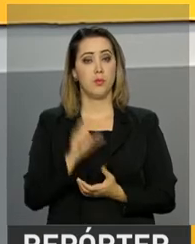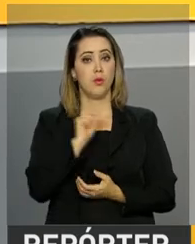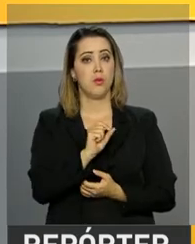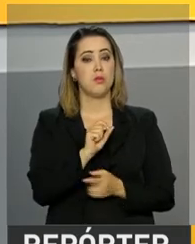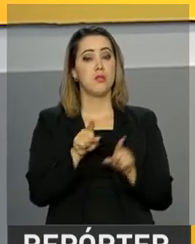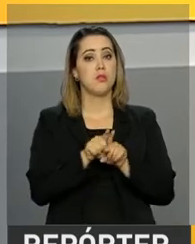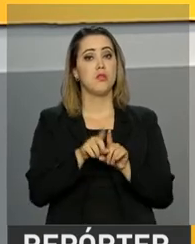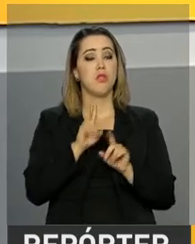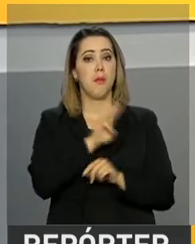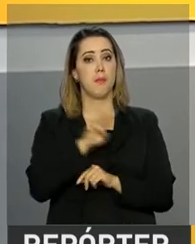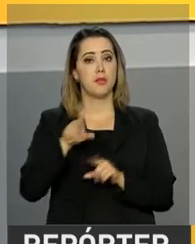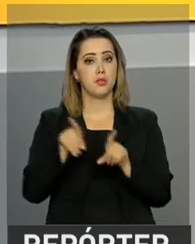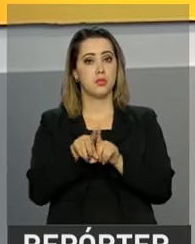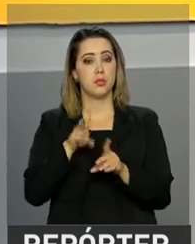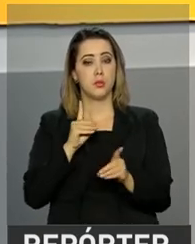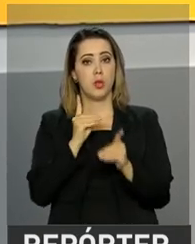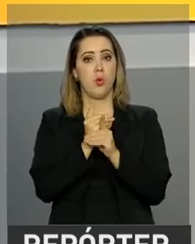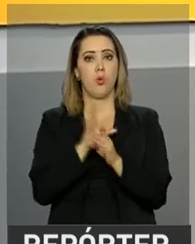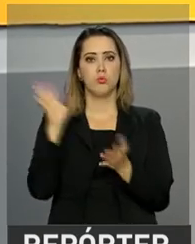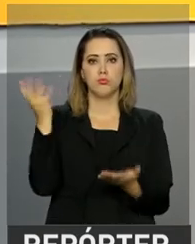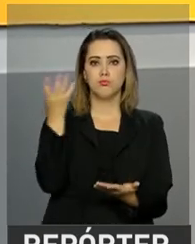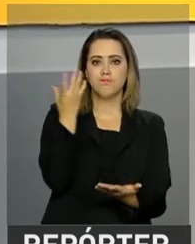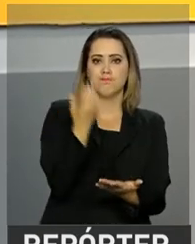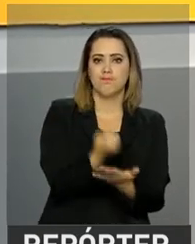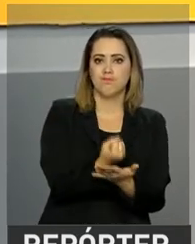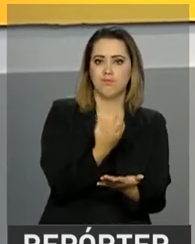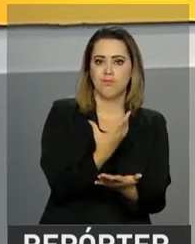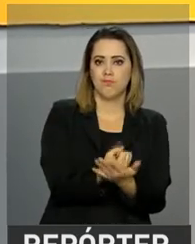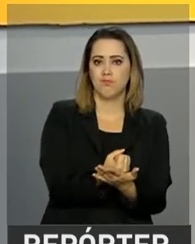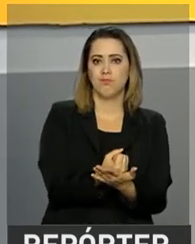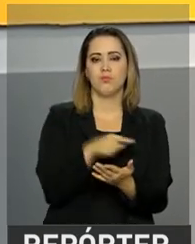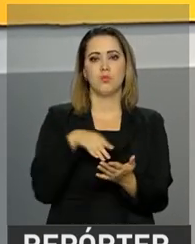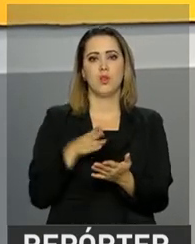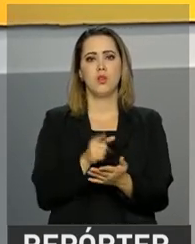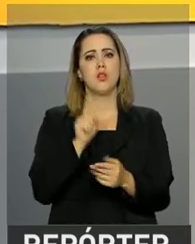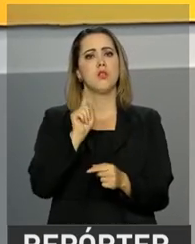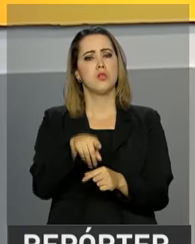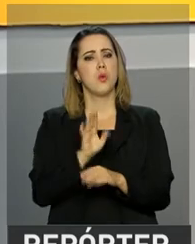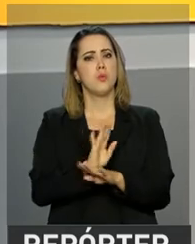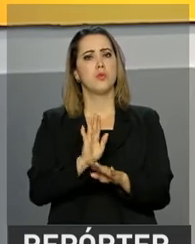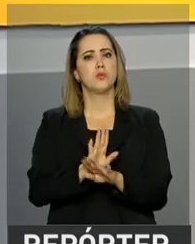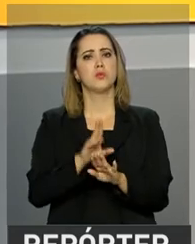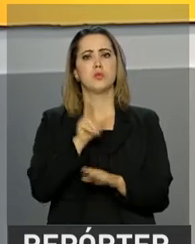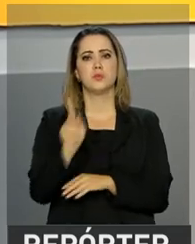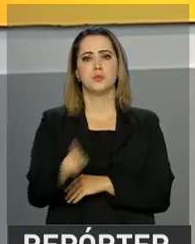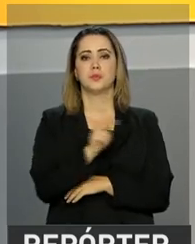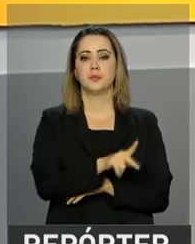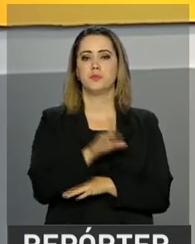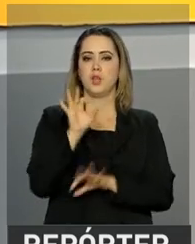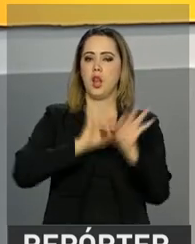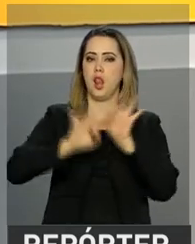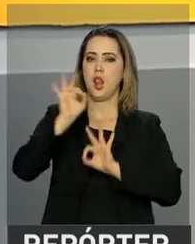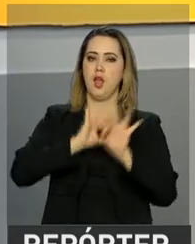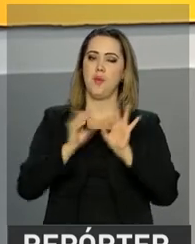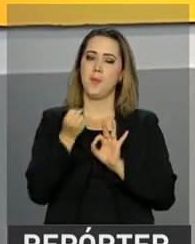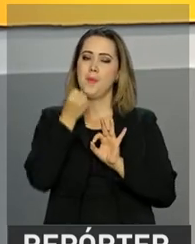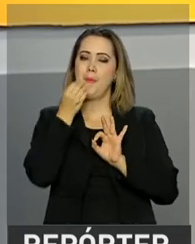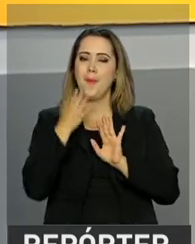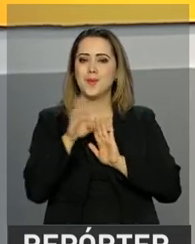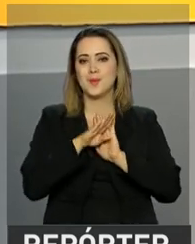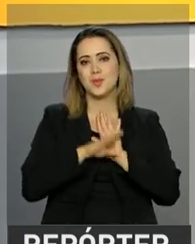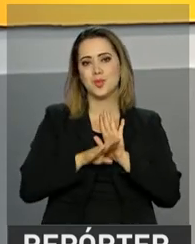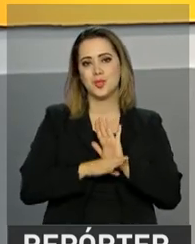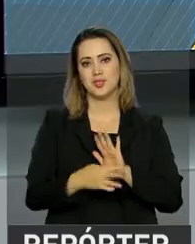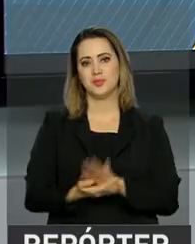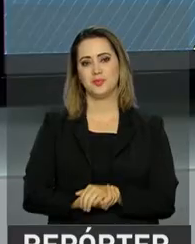premioprofessoresdobrasil.mec.gov.br. Na página também tem um aplicativo na Trilha das Boas Práticas, que ajuda professores a montarem bons